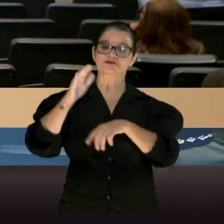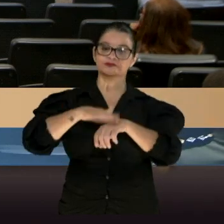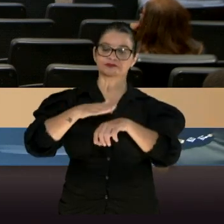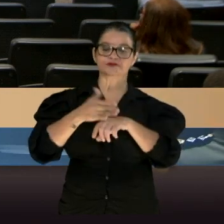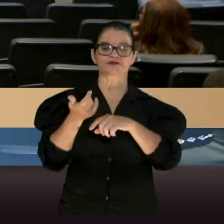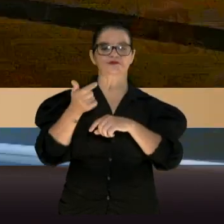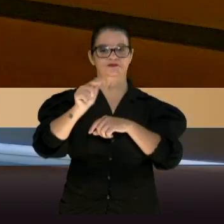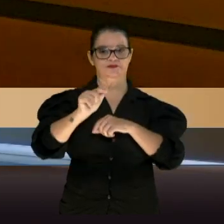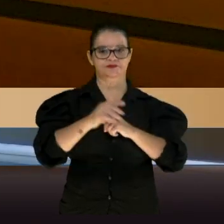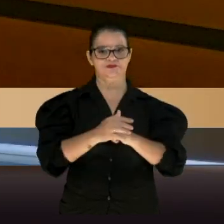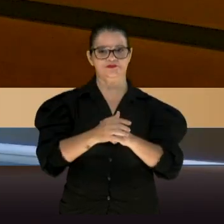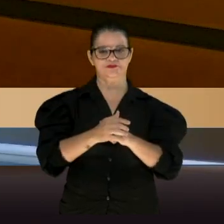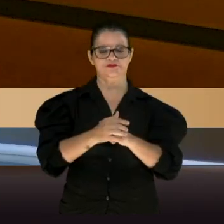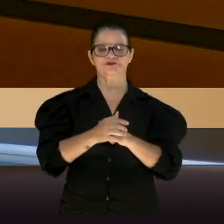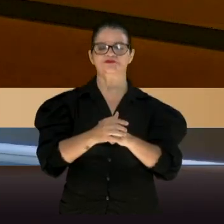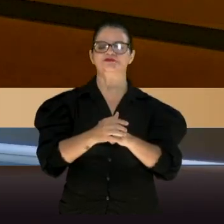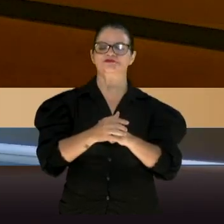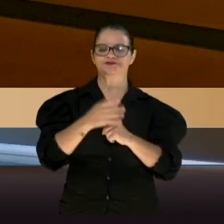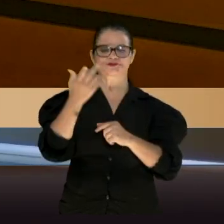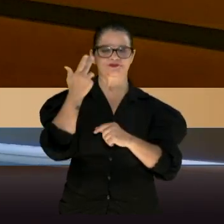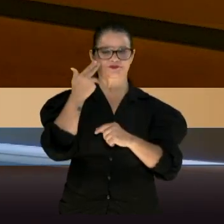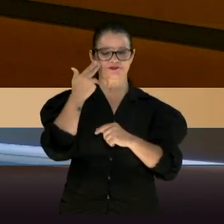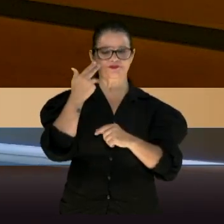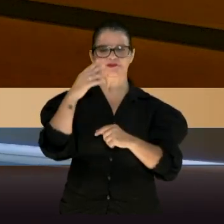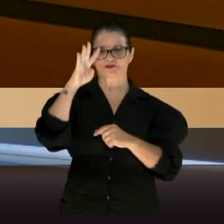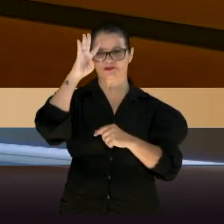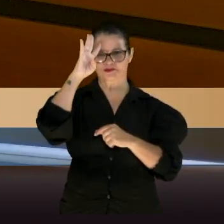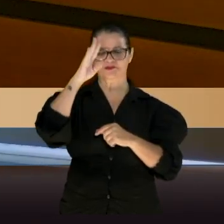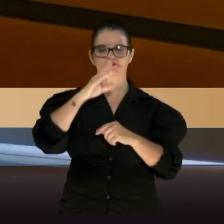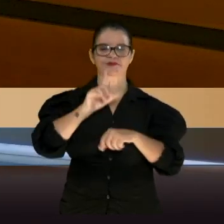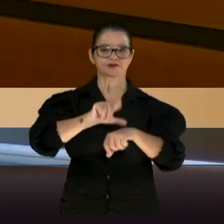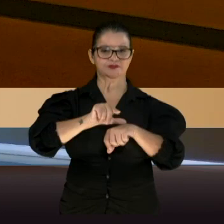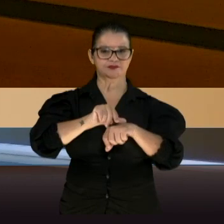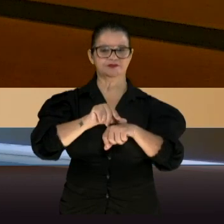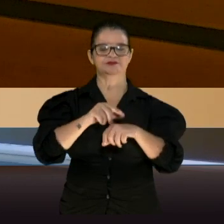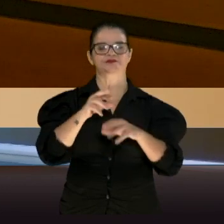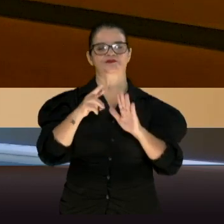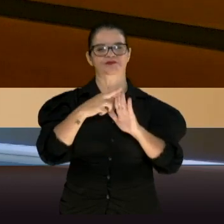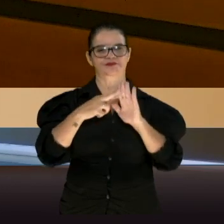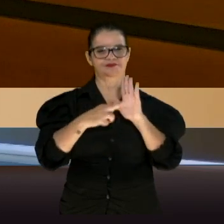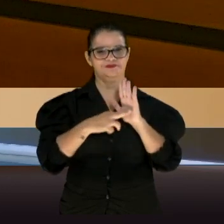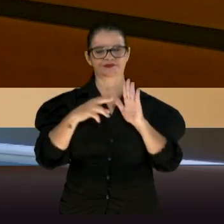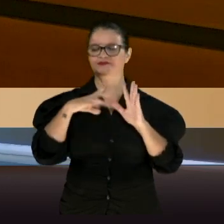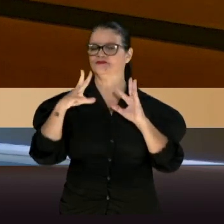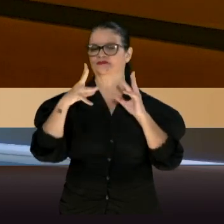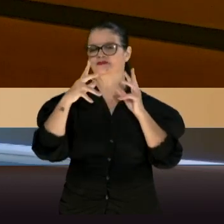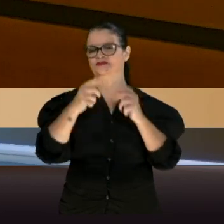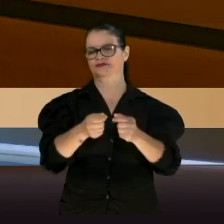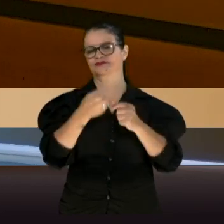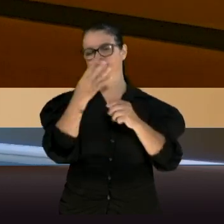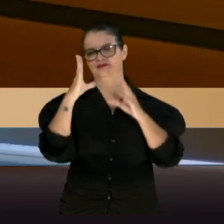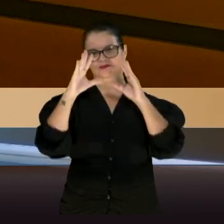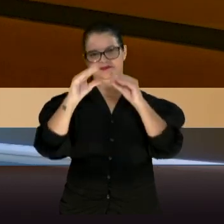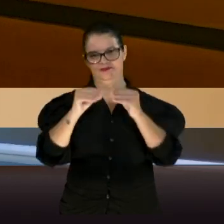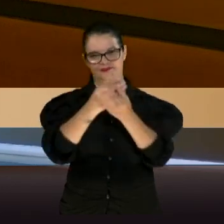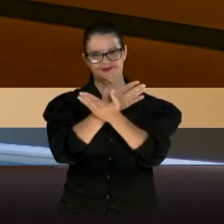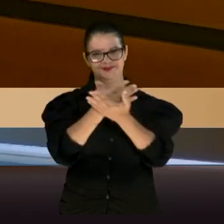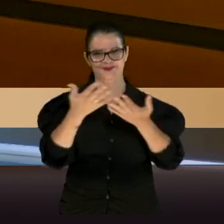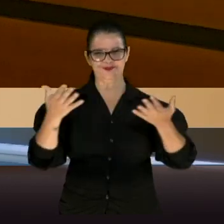Convocamos outra em caráter ordinário para quarta-feira no horário regimental. Tenham todos uma boa noite.